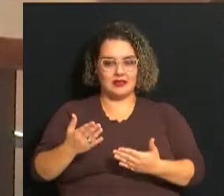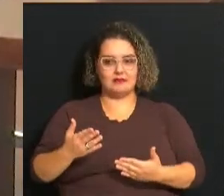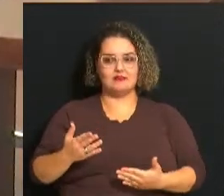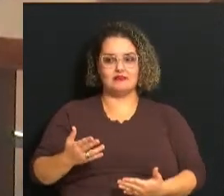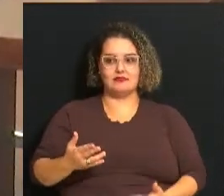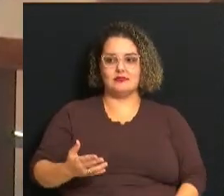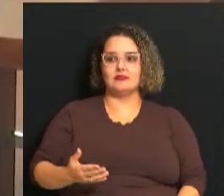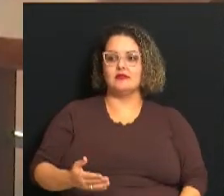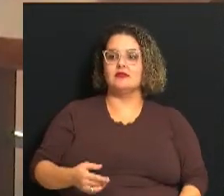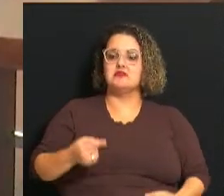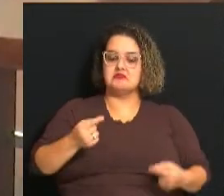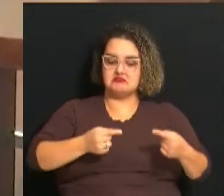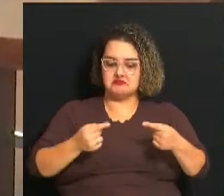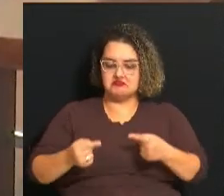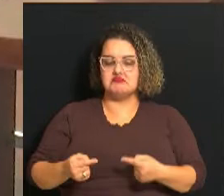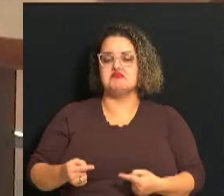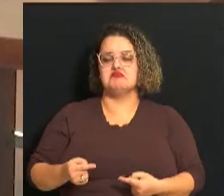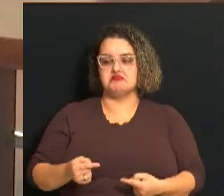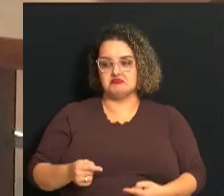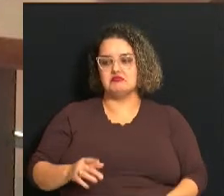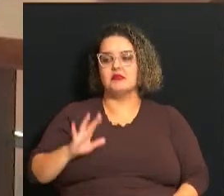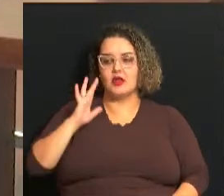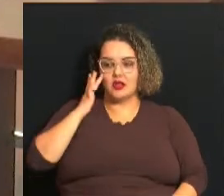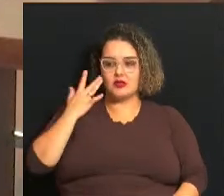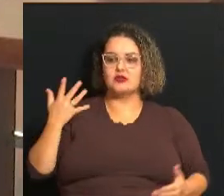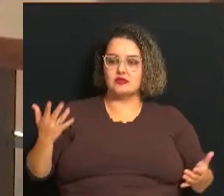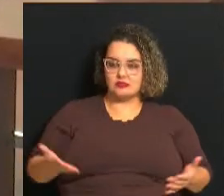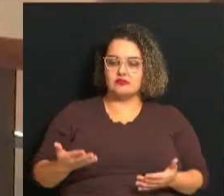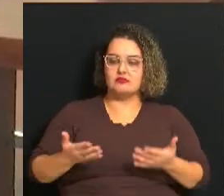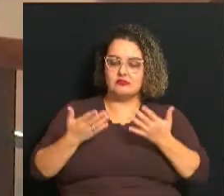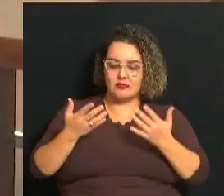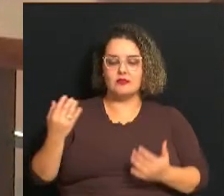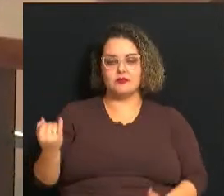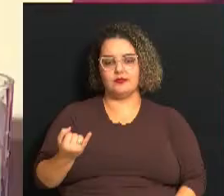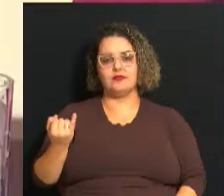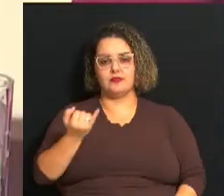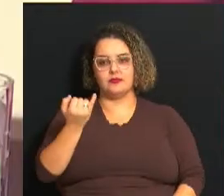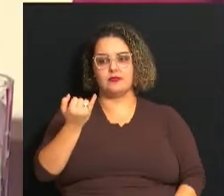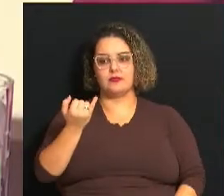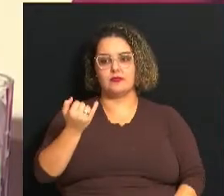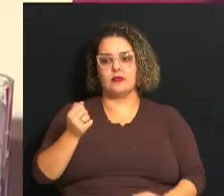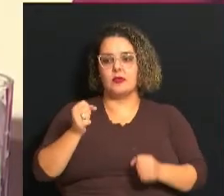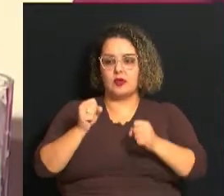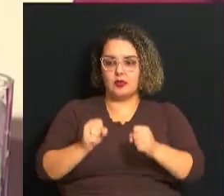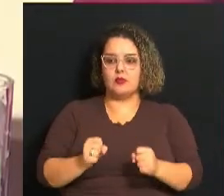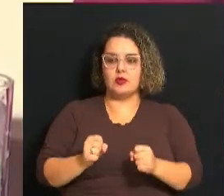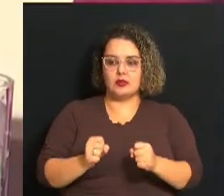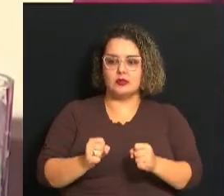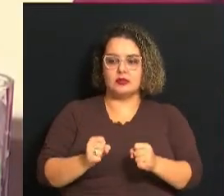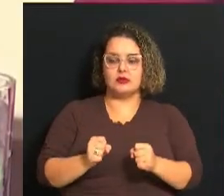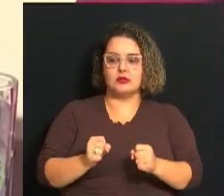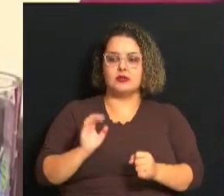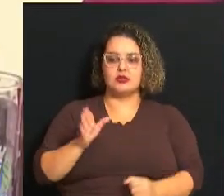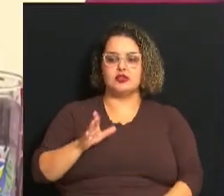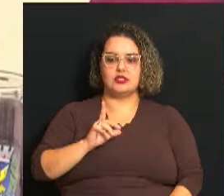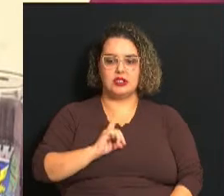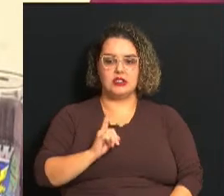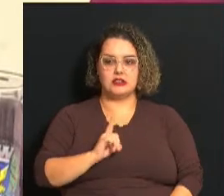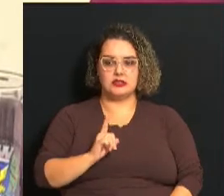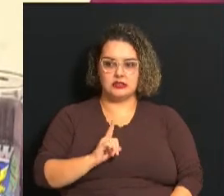pelo debate eu acho que deu um pontapé inicial muito importante que deu para a gente poder já ter aí